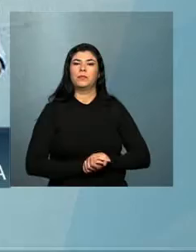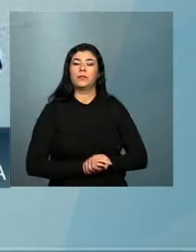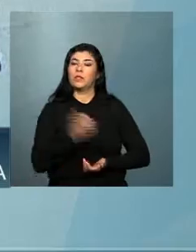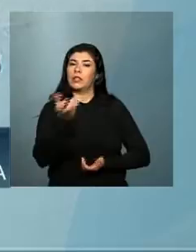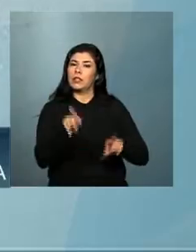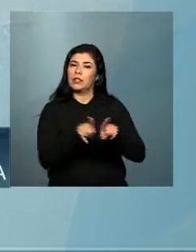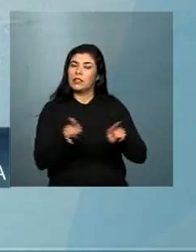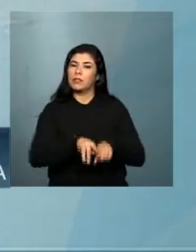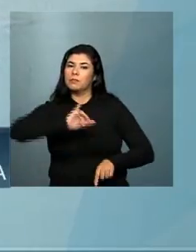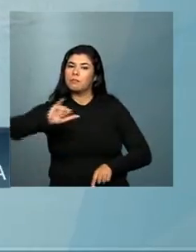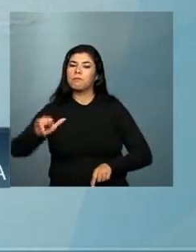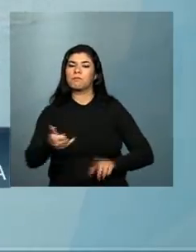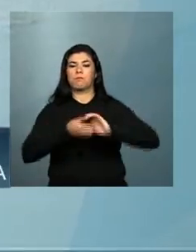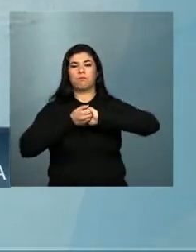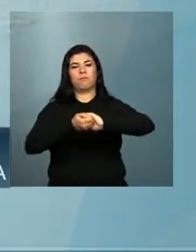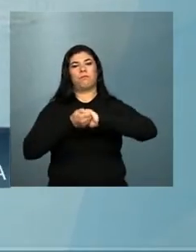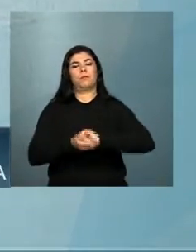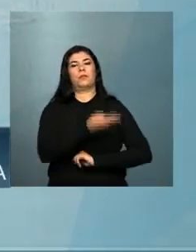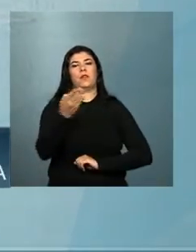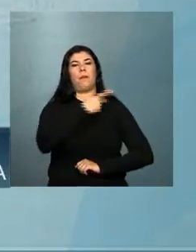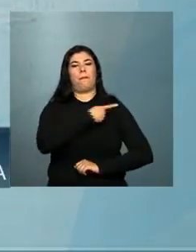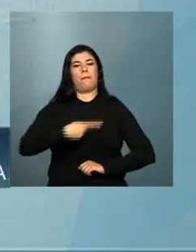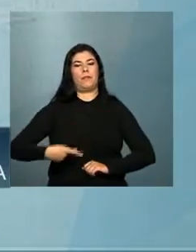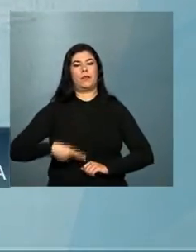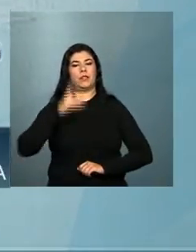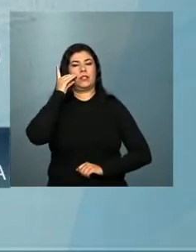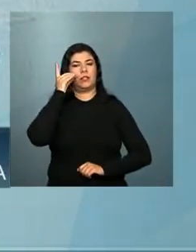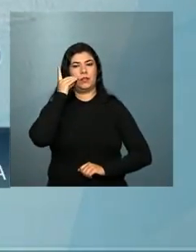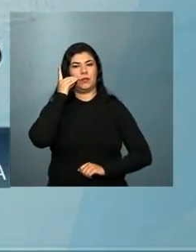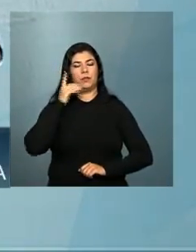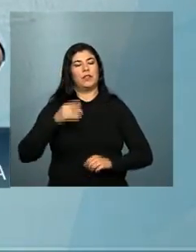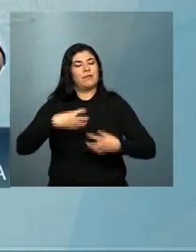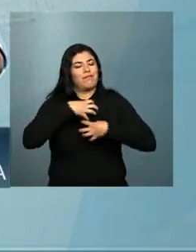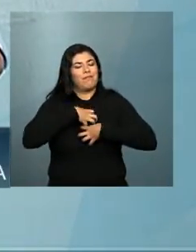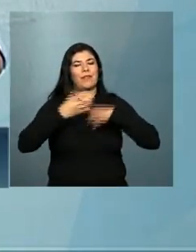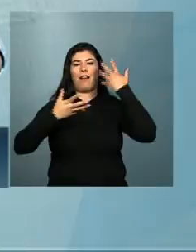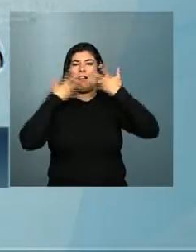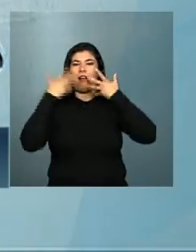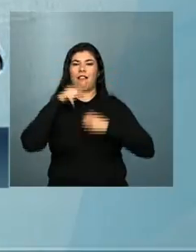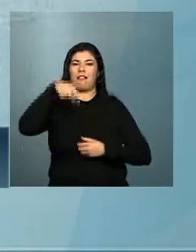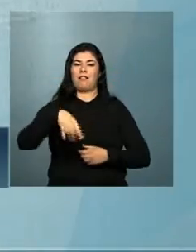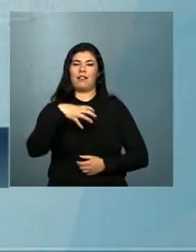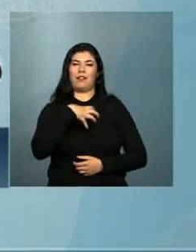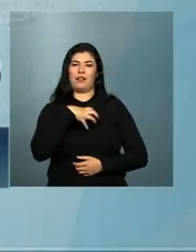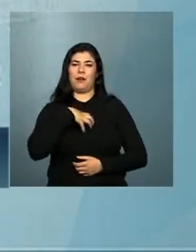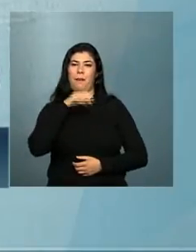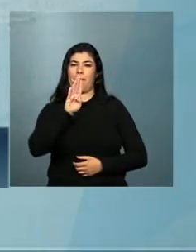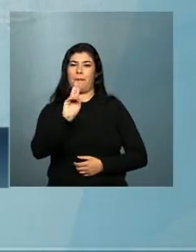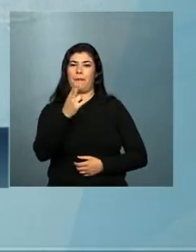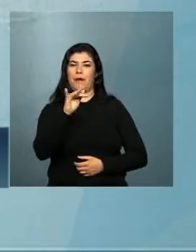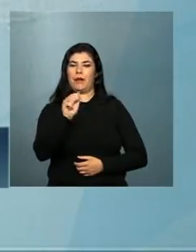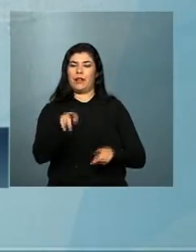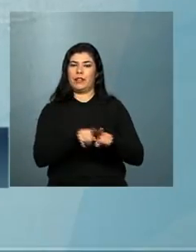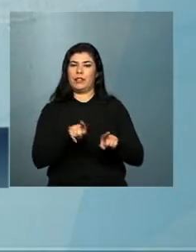Quero aqui cumprimentar a nossa presidenta Dilma Rousseff. Alegria para a Bahia, alegria para a Feira de Santana estar aqui